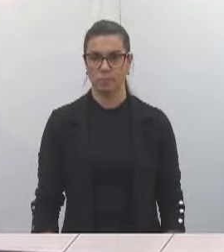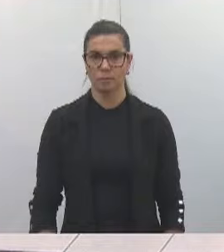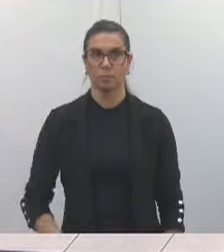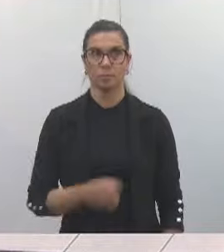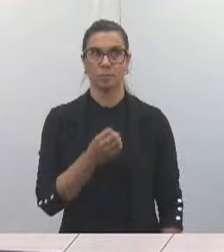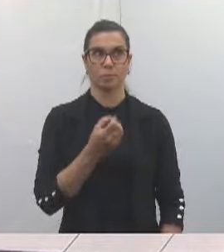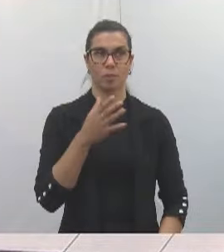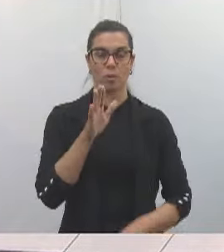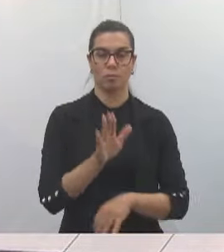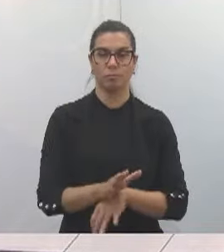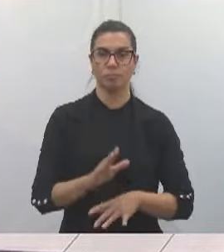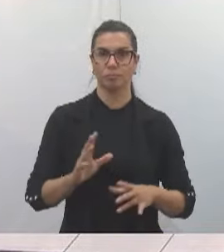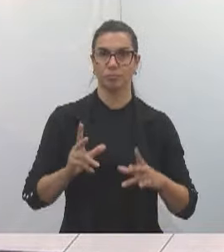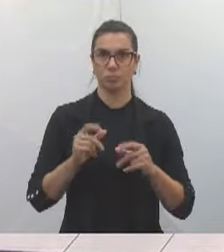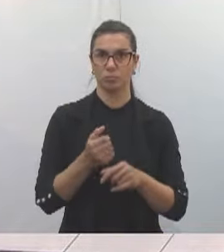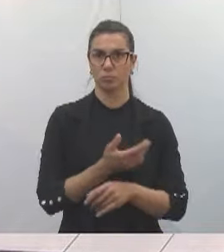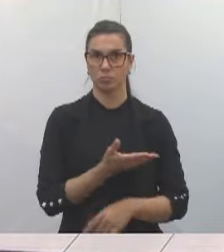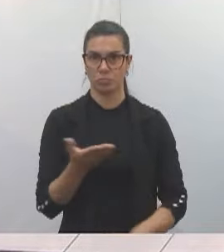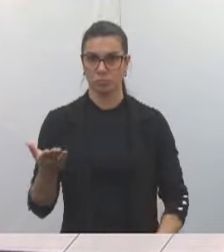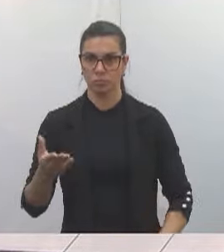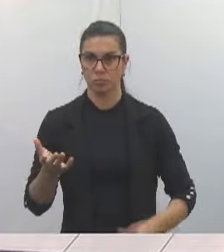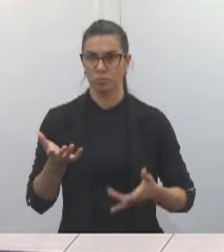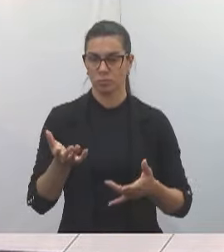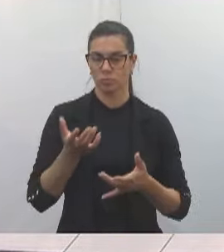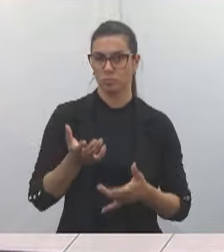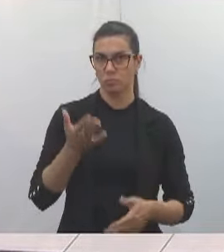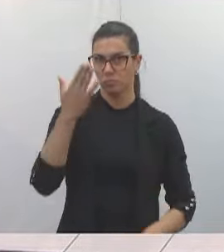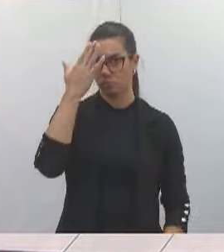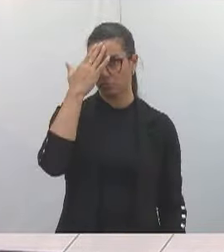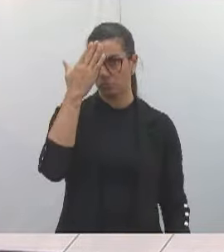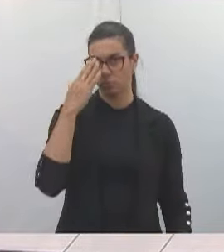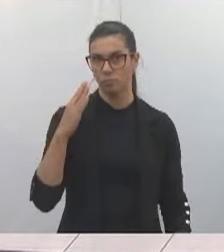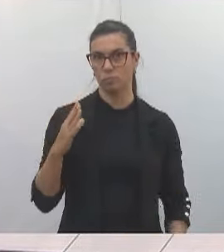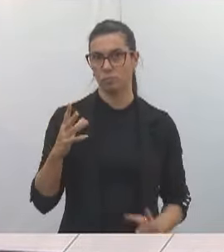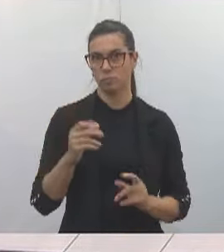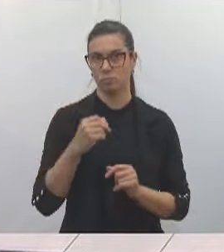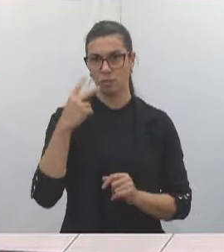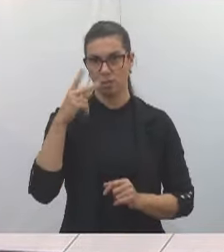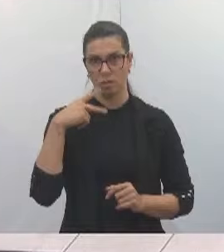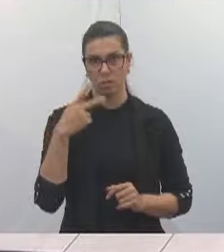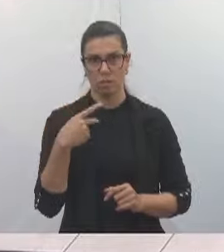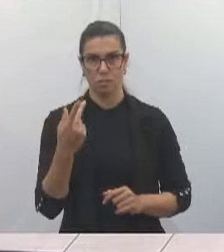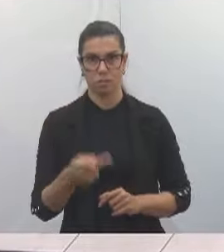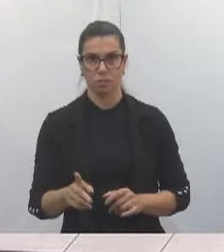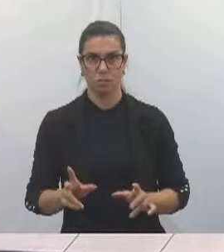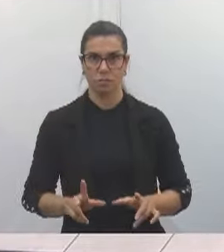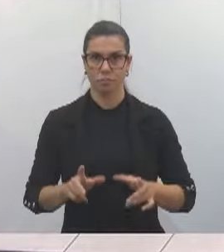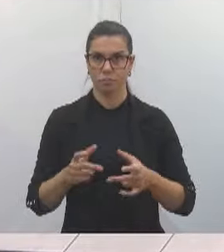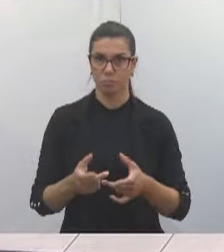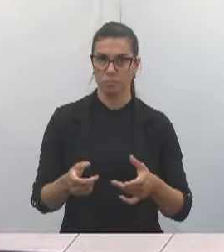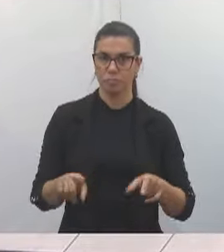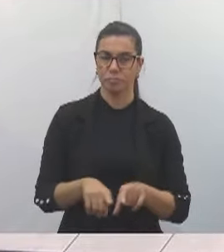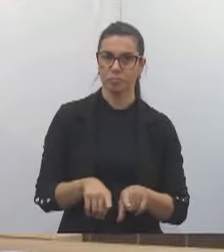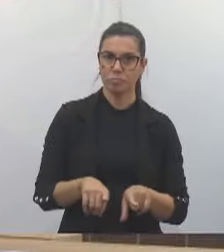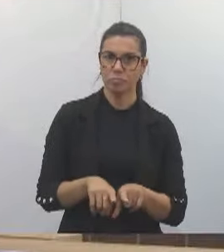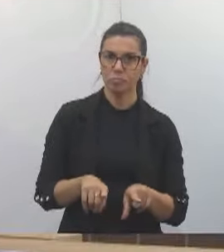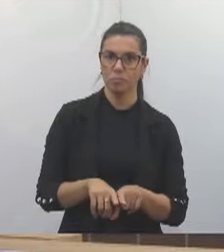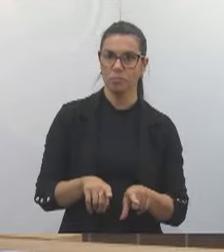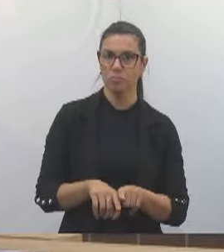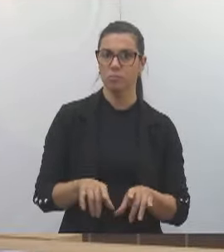Boa tarde a todos. Quero cumprimentar os vereadores e vereadoras dessa casa, cumprimentar